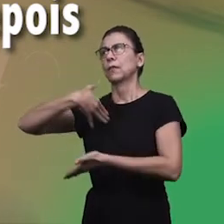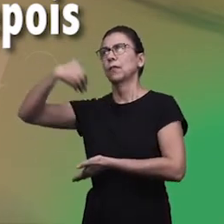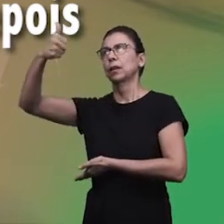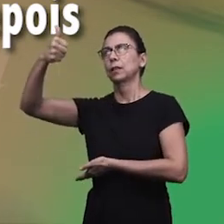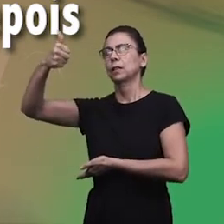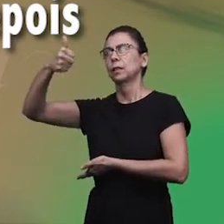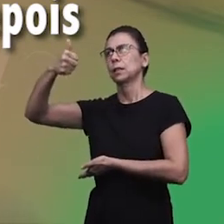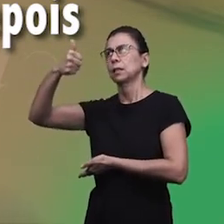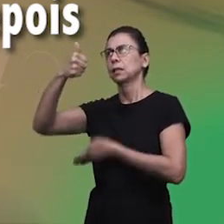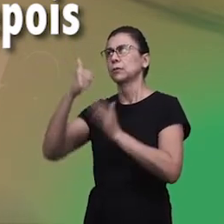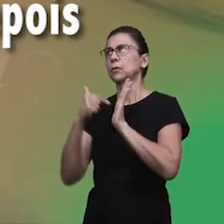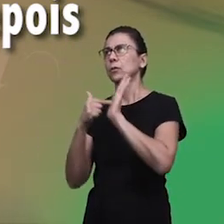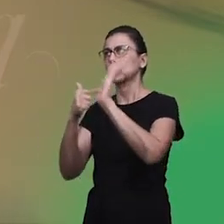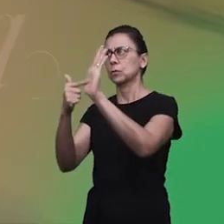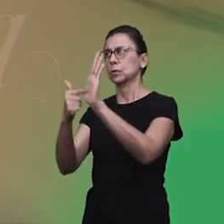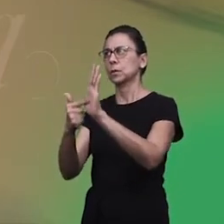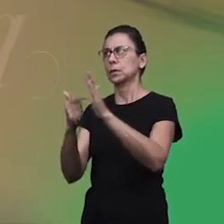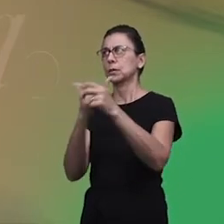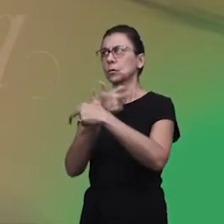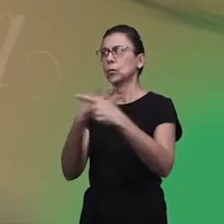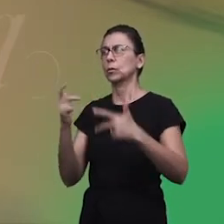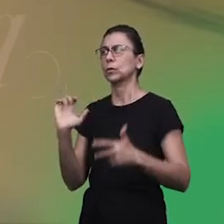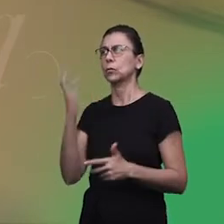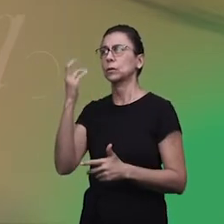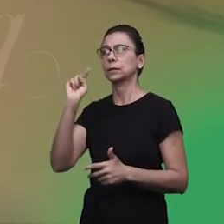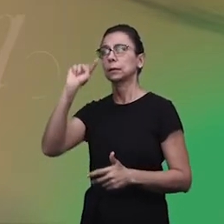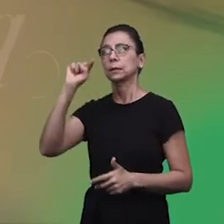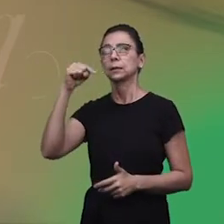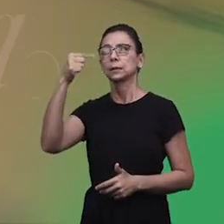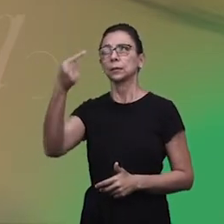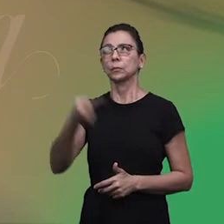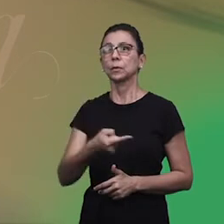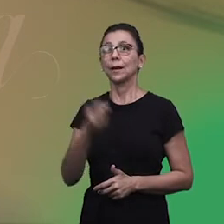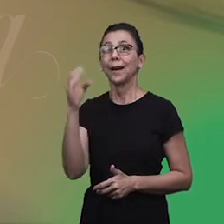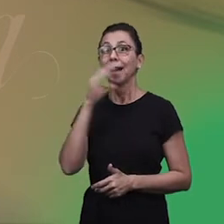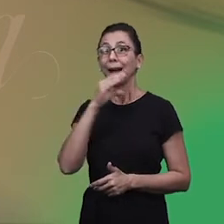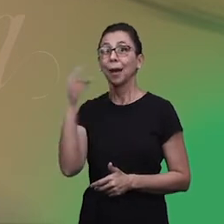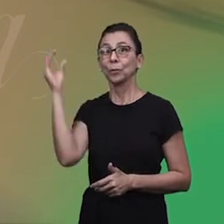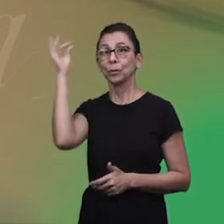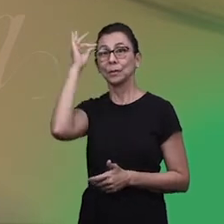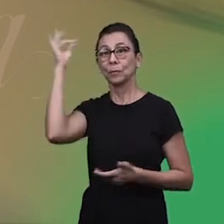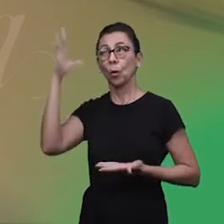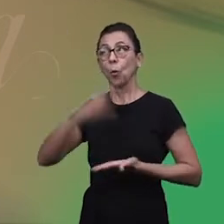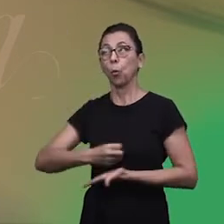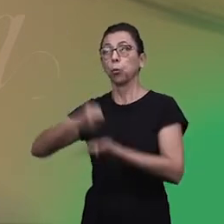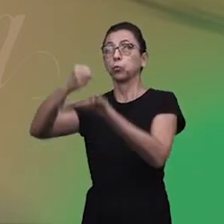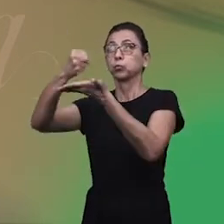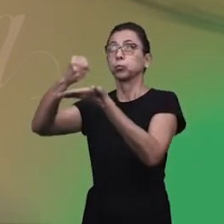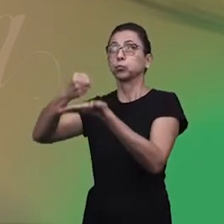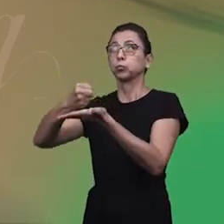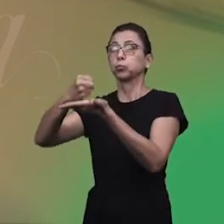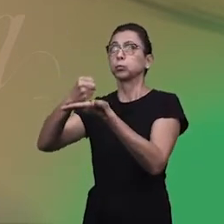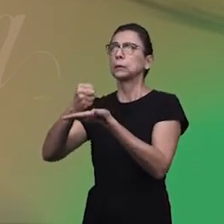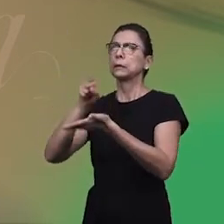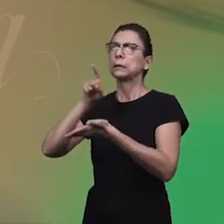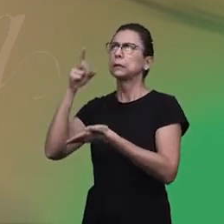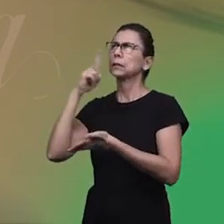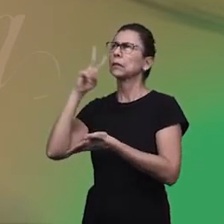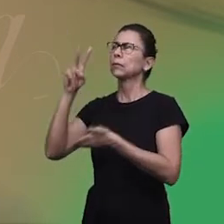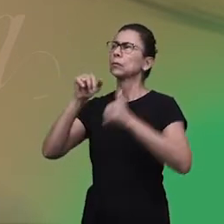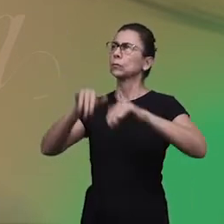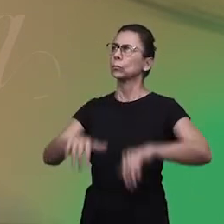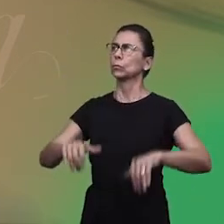destas devem acontecer. E logo fui arrebatado em espírito, e eis que um trono estava posto no